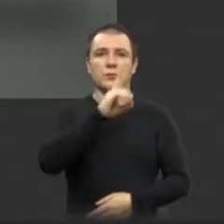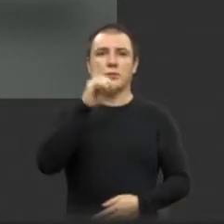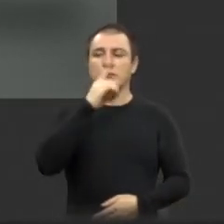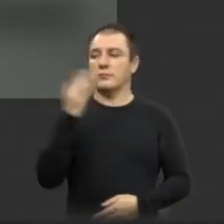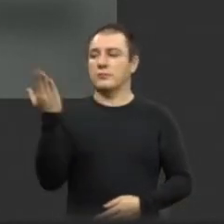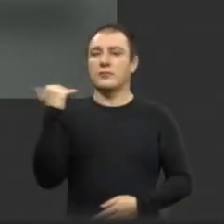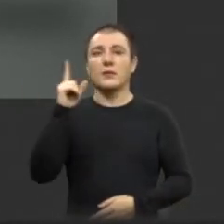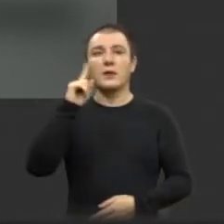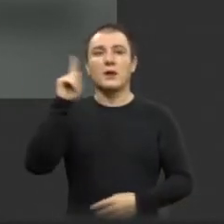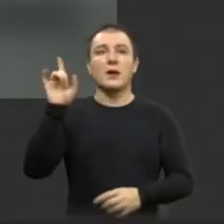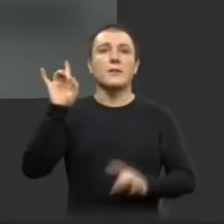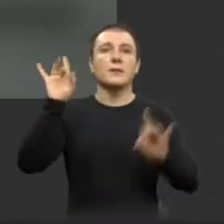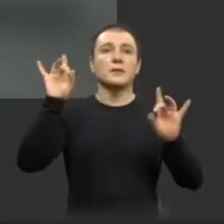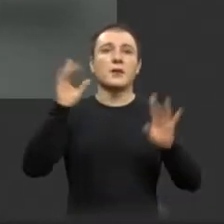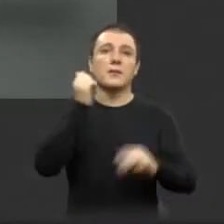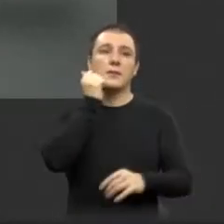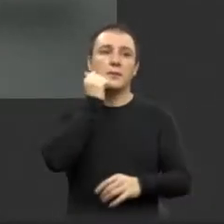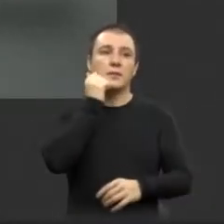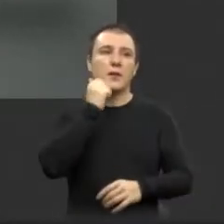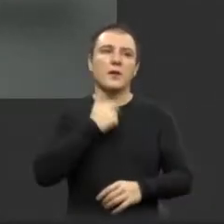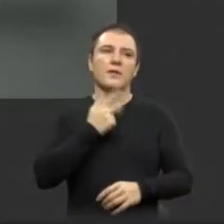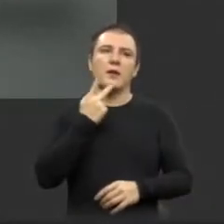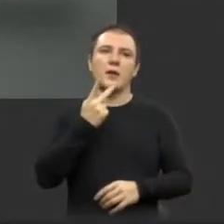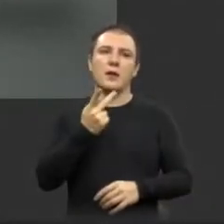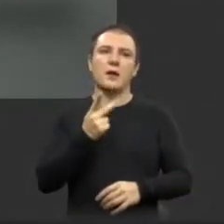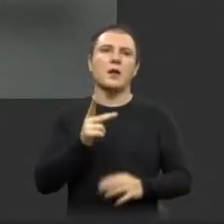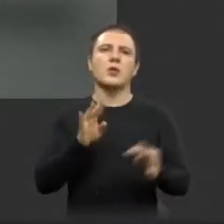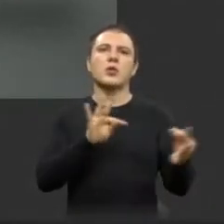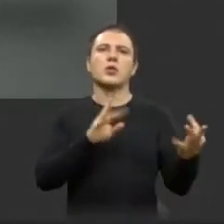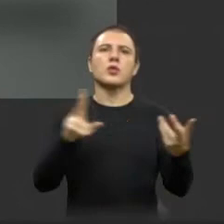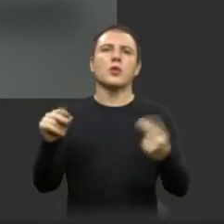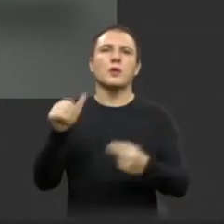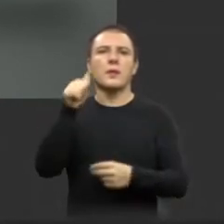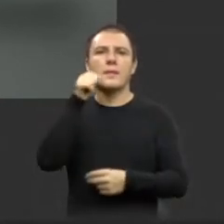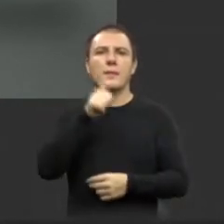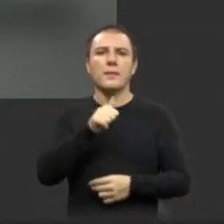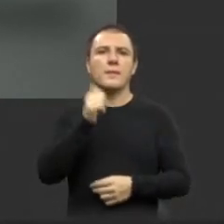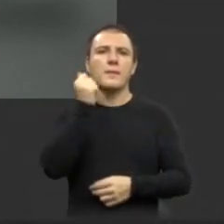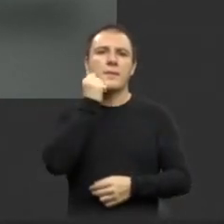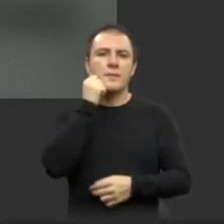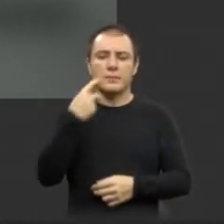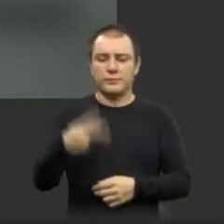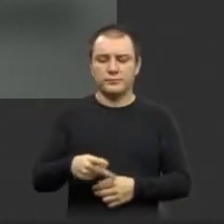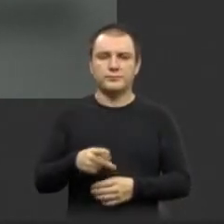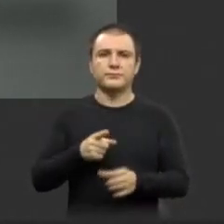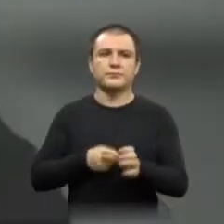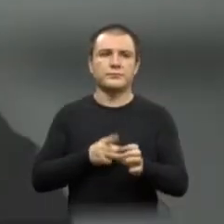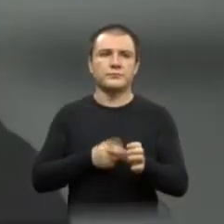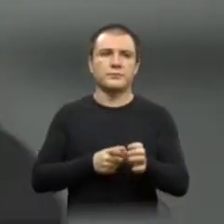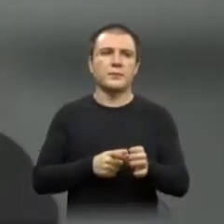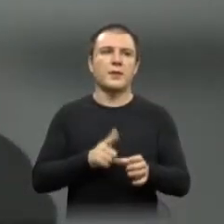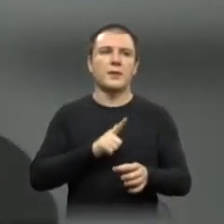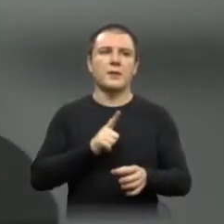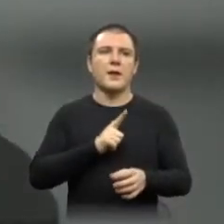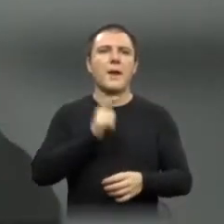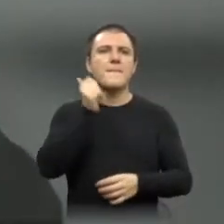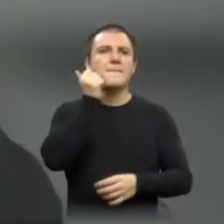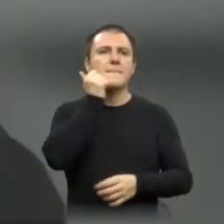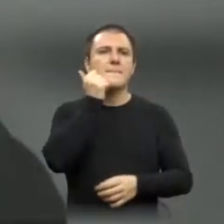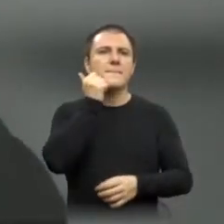domingo que foi Dia das Mães e eu queria prestar minha homenagem para todas as mães da nossa da nossa cidade mãe de bicho mãe a